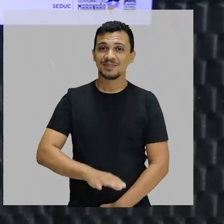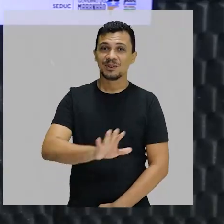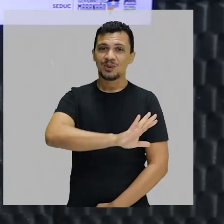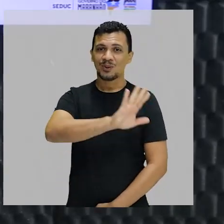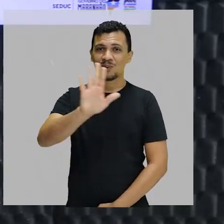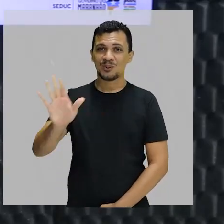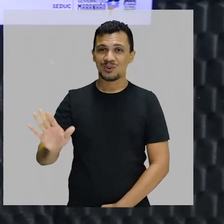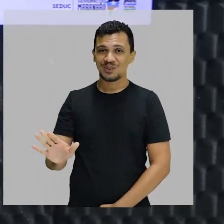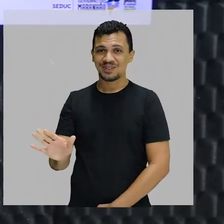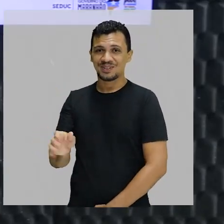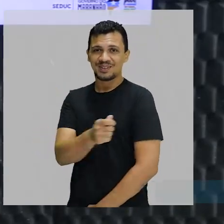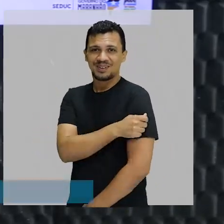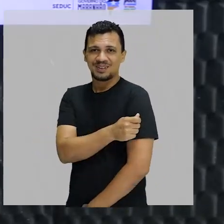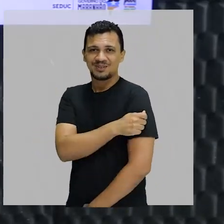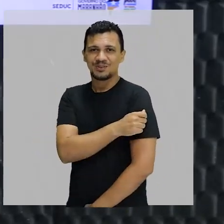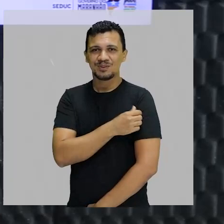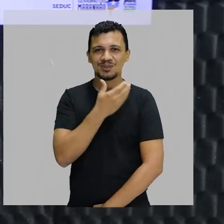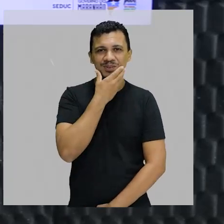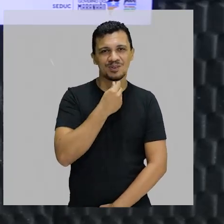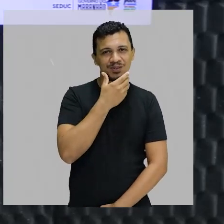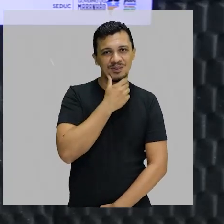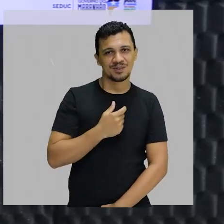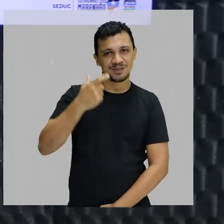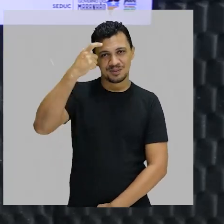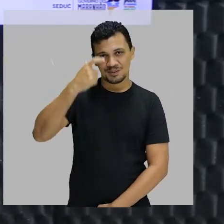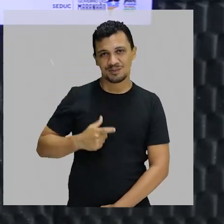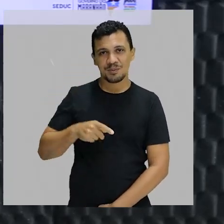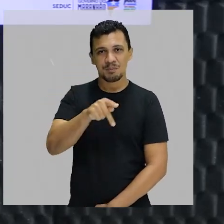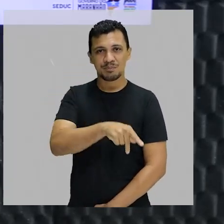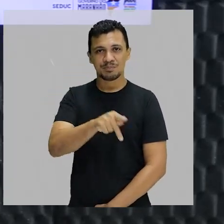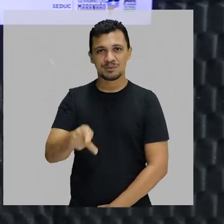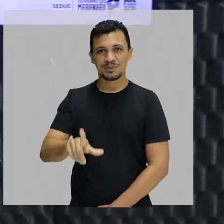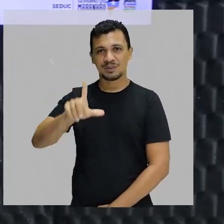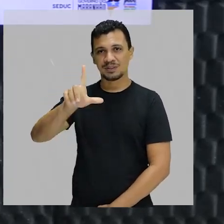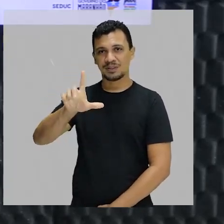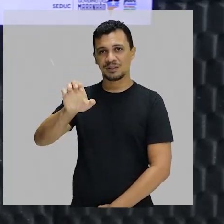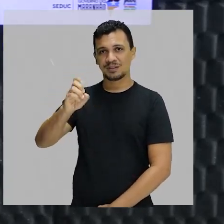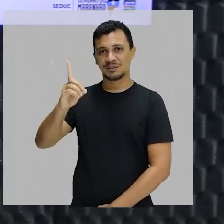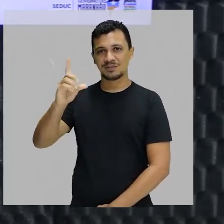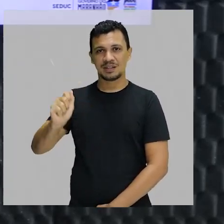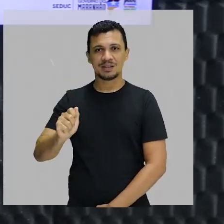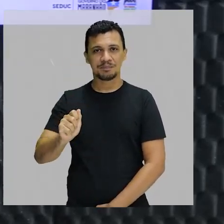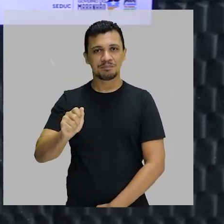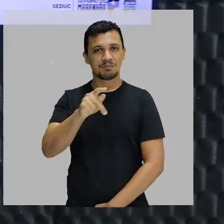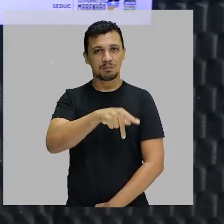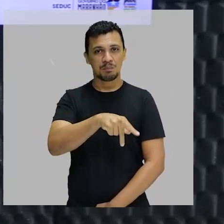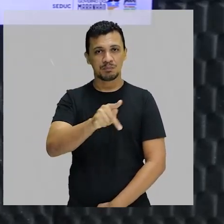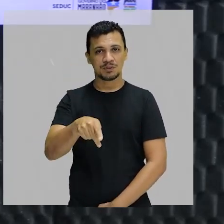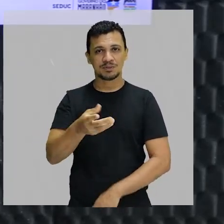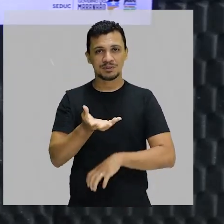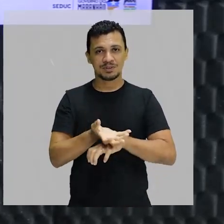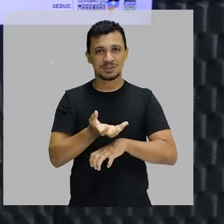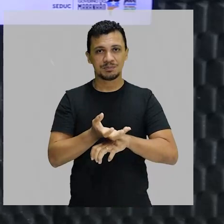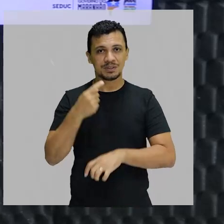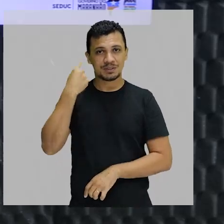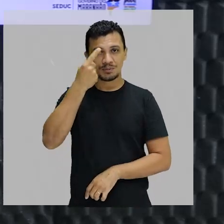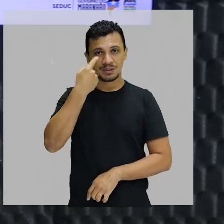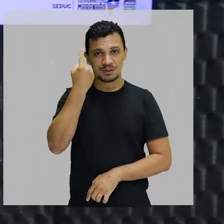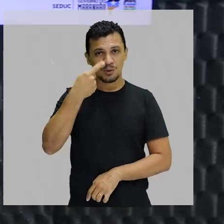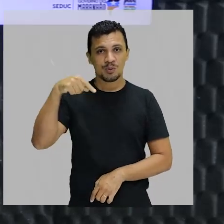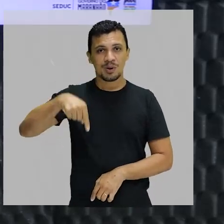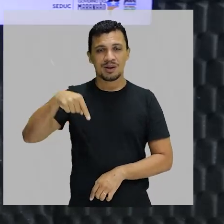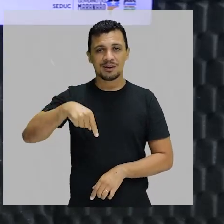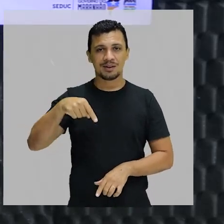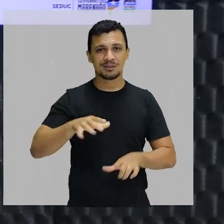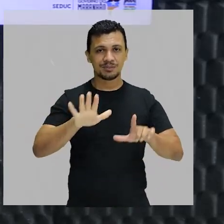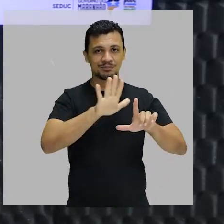Olá, chicos e chicas, bem-vindos. Eu sou a professora Leda Jane, professora de espanhol aqui da plataforma Gonçalves Dias, e nós